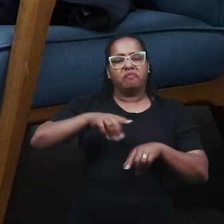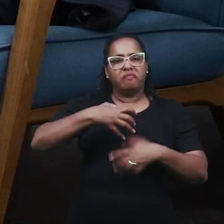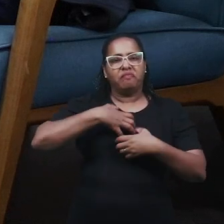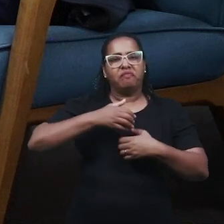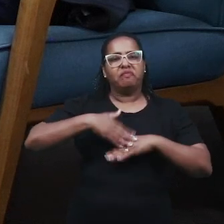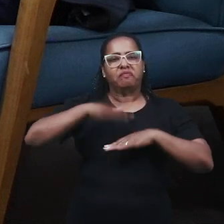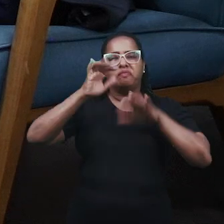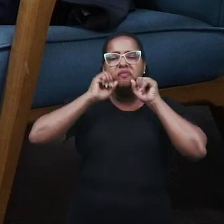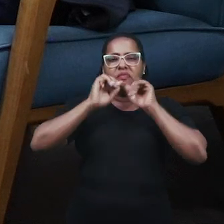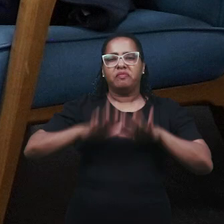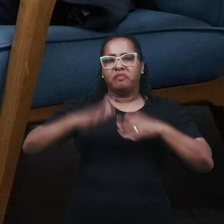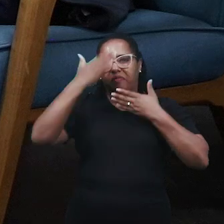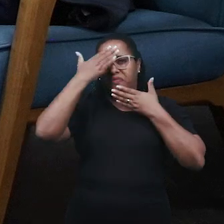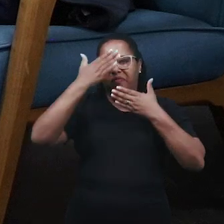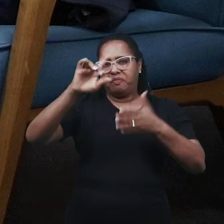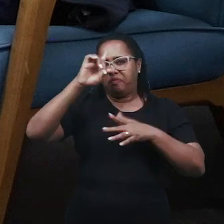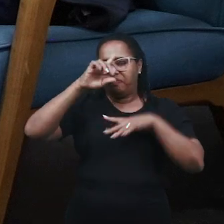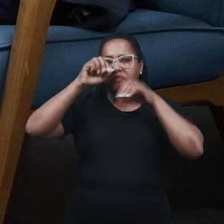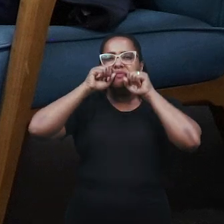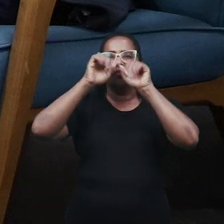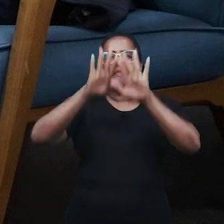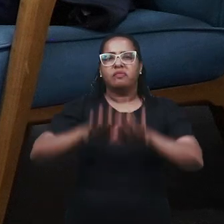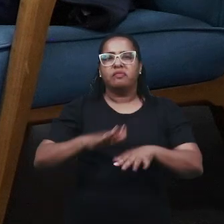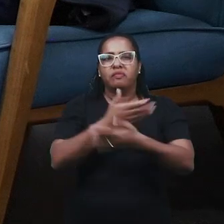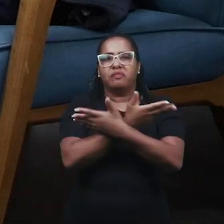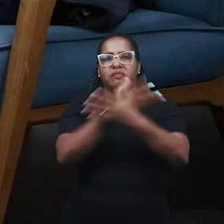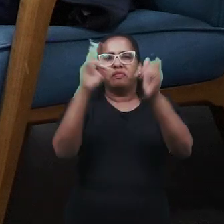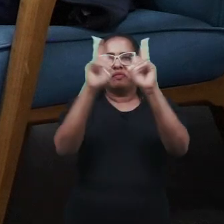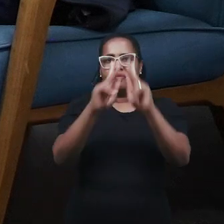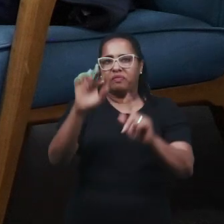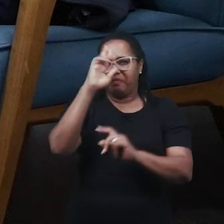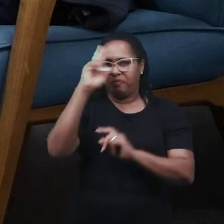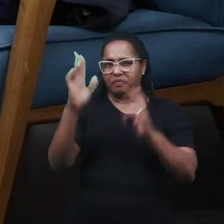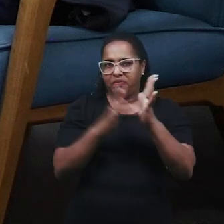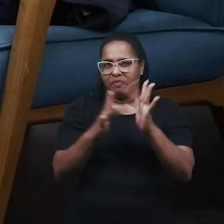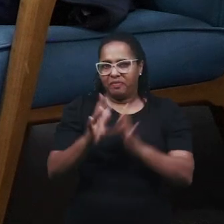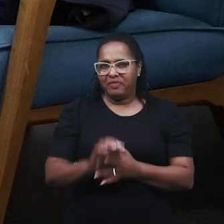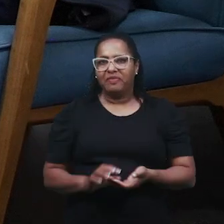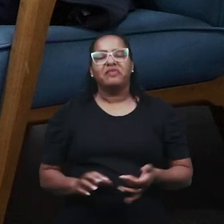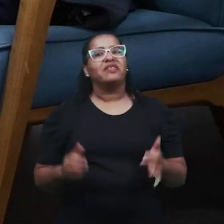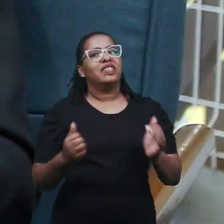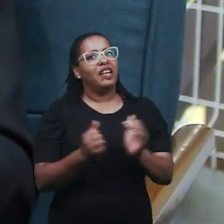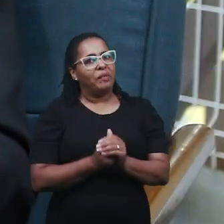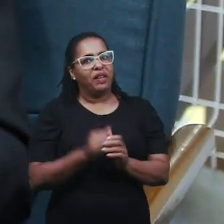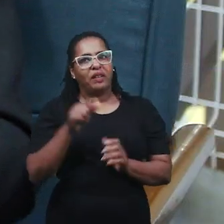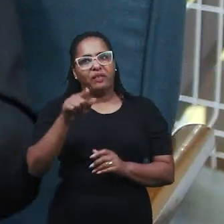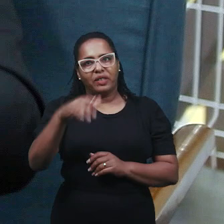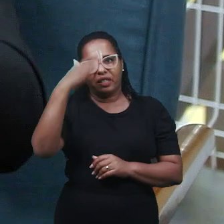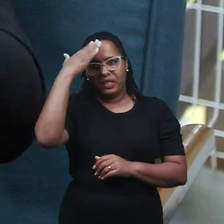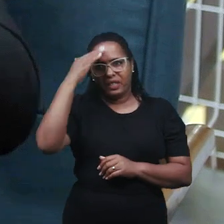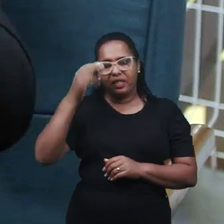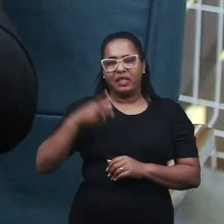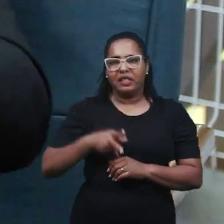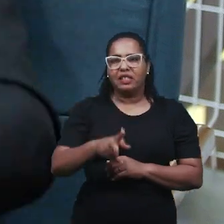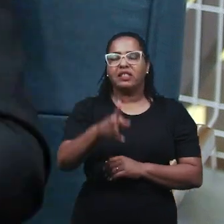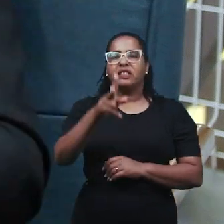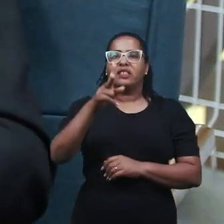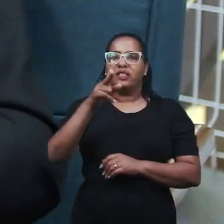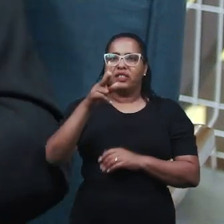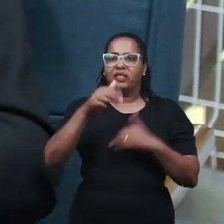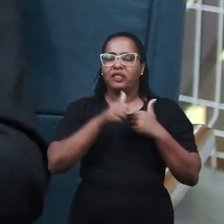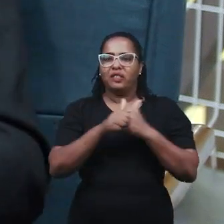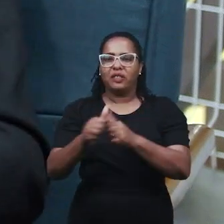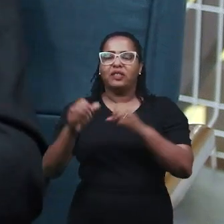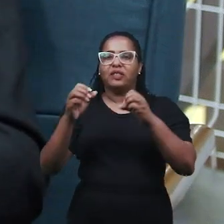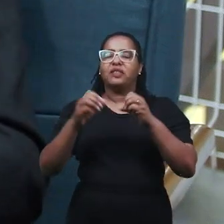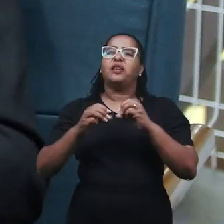muito mais abençoados. Agradeço a todos, Deus abençoe vocês, a paz do Senhor Jesus. Amém. Então você já sabe,